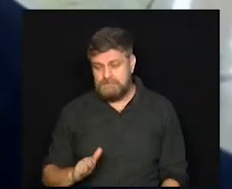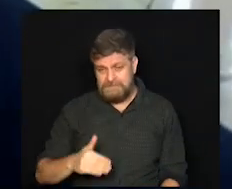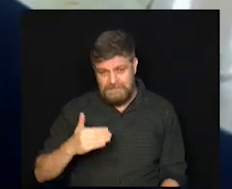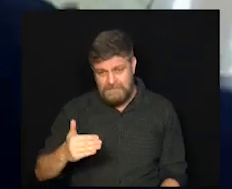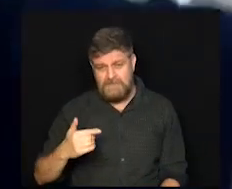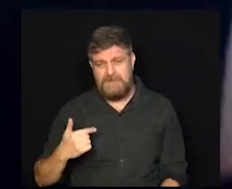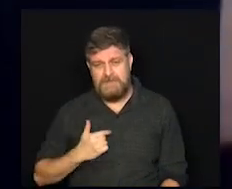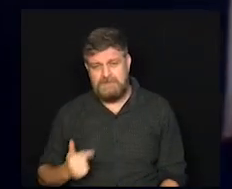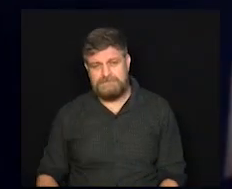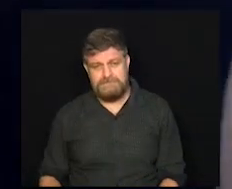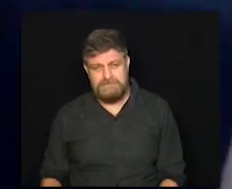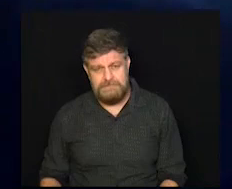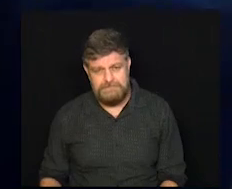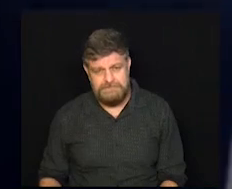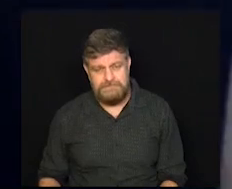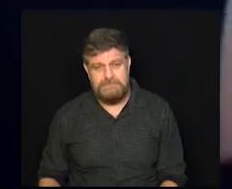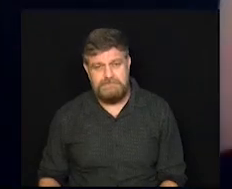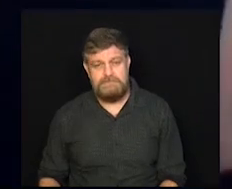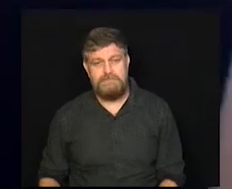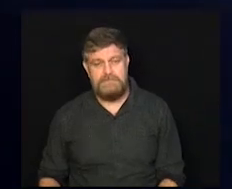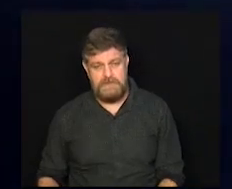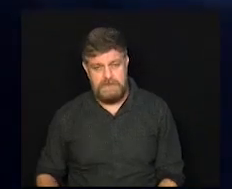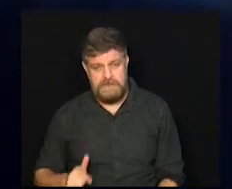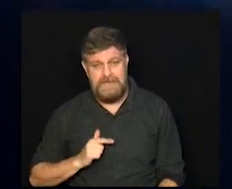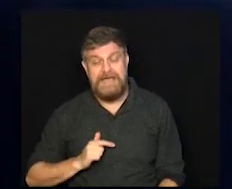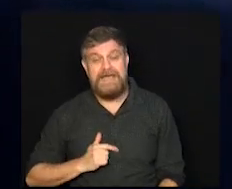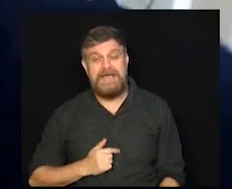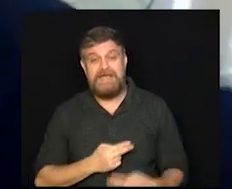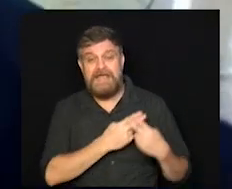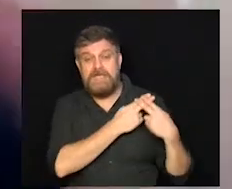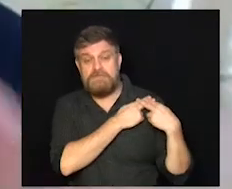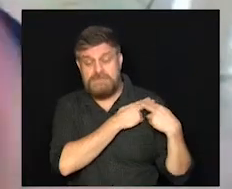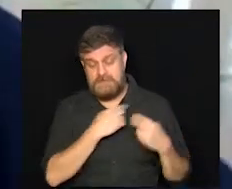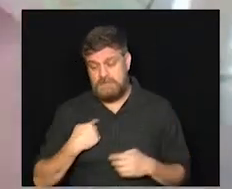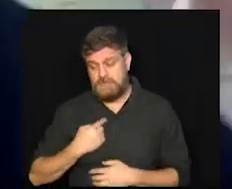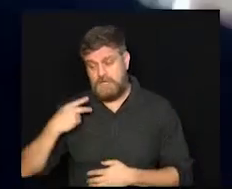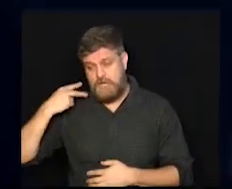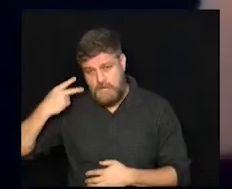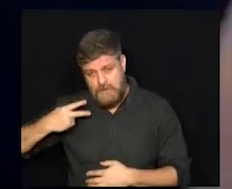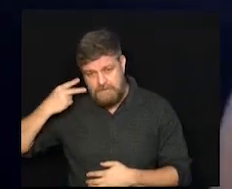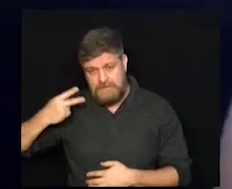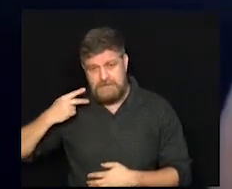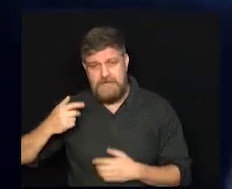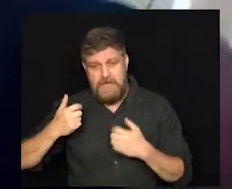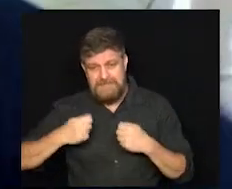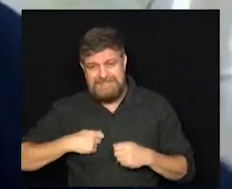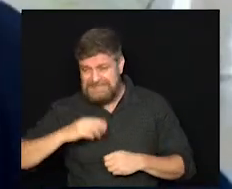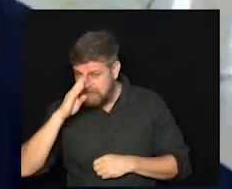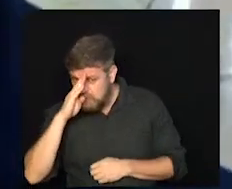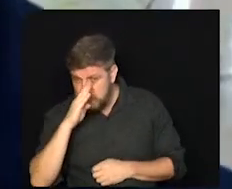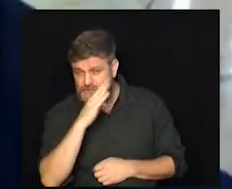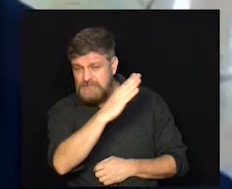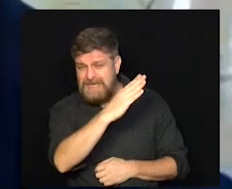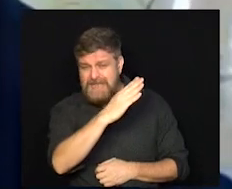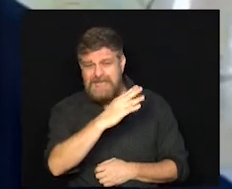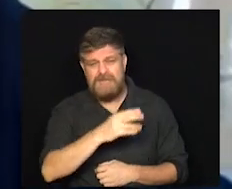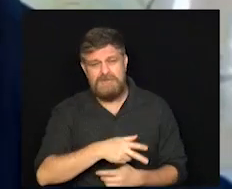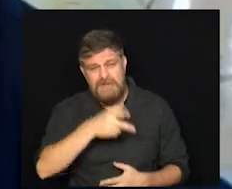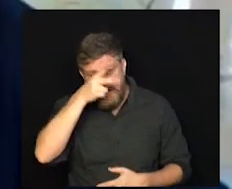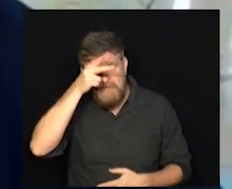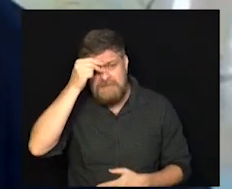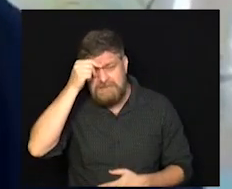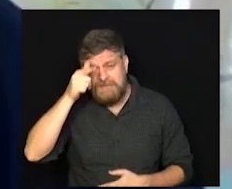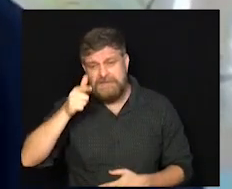essa reivindicação cabe ao poder executivo, ela precisa ter esse acesso direto, sem ter que passar